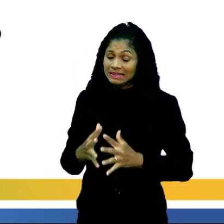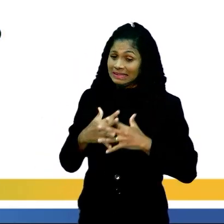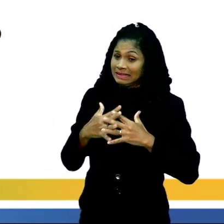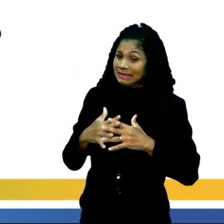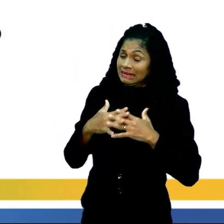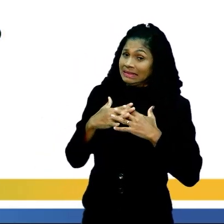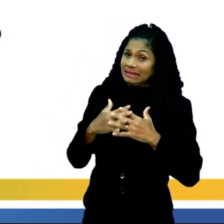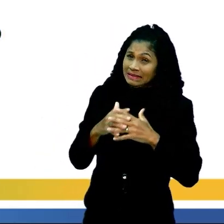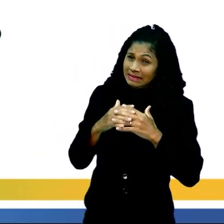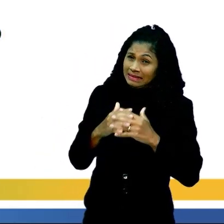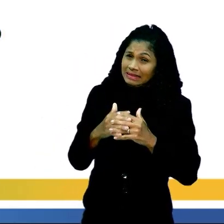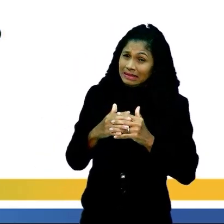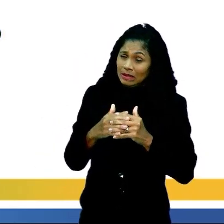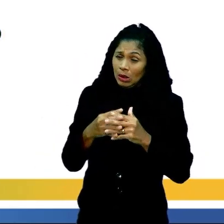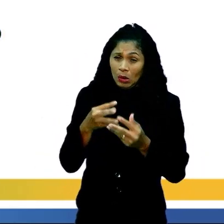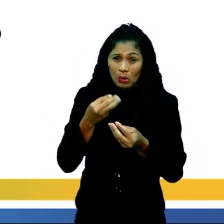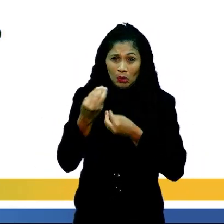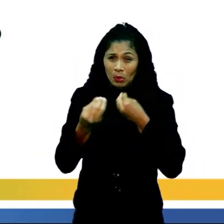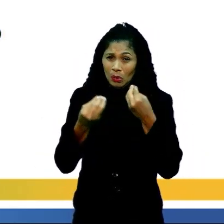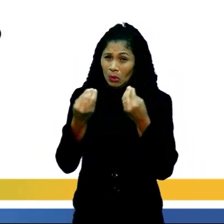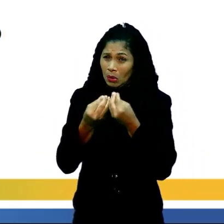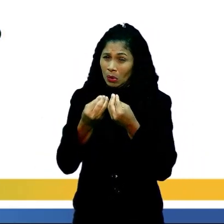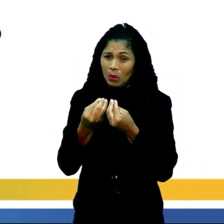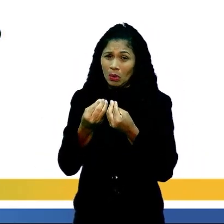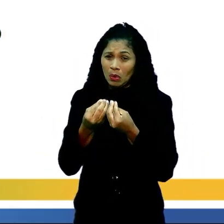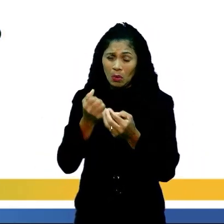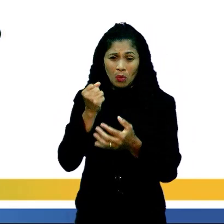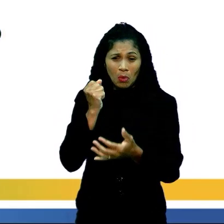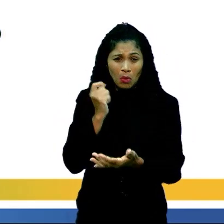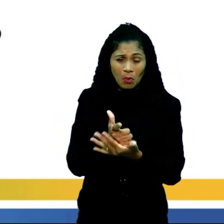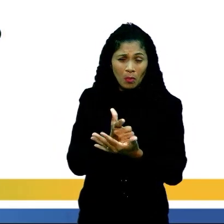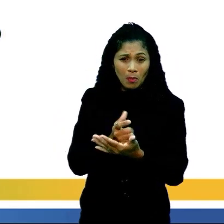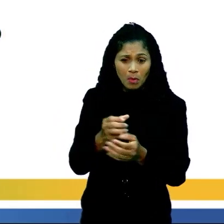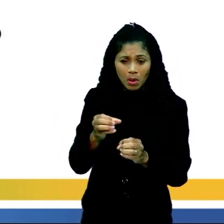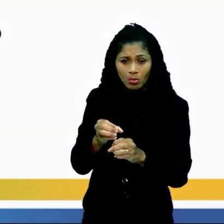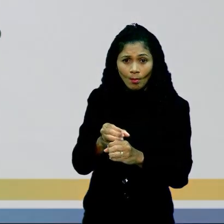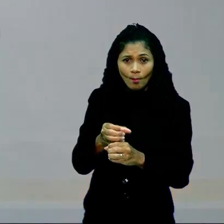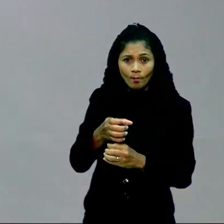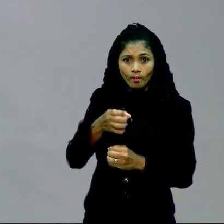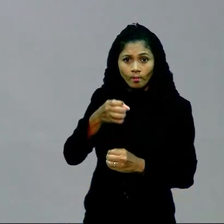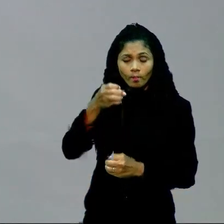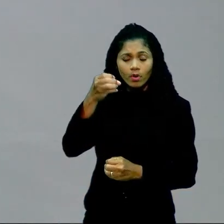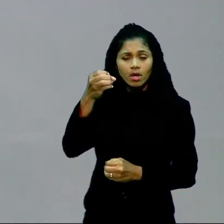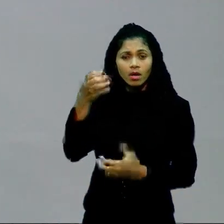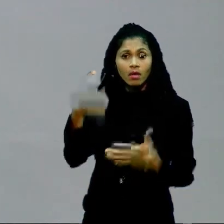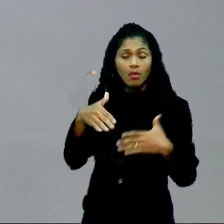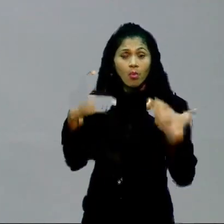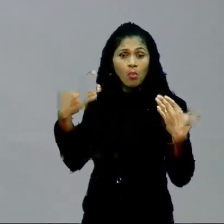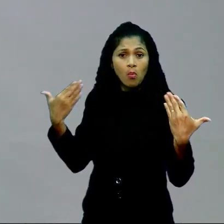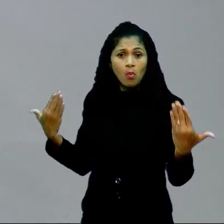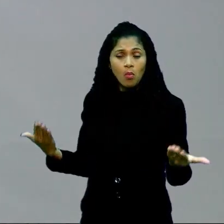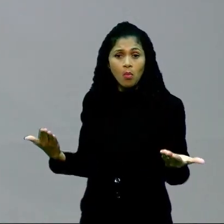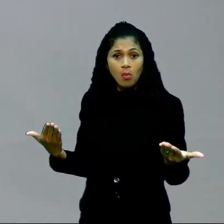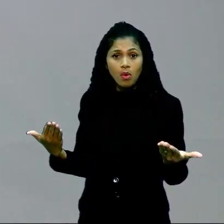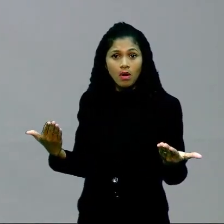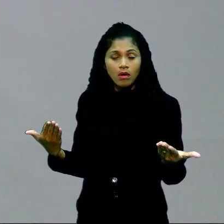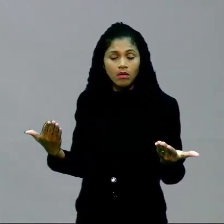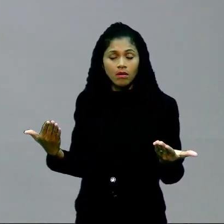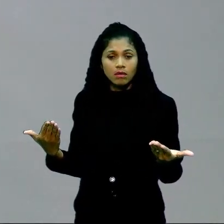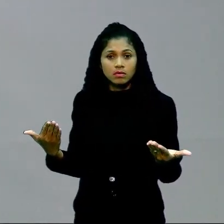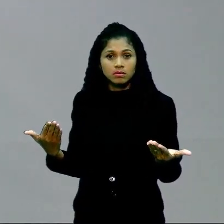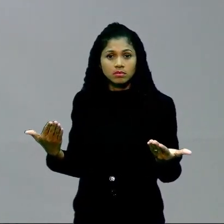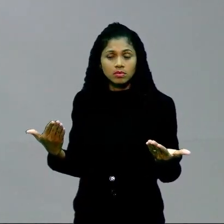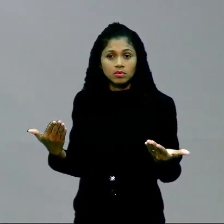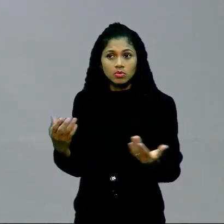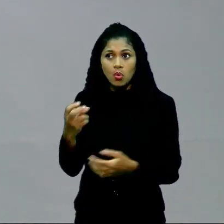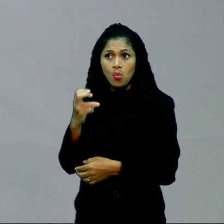nossa, como é que eu vou comprar uma garrafa, saber qual dessas garrafas aí, de 1 a